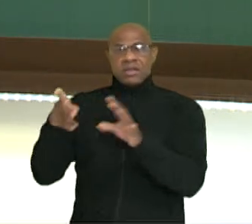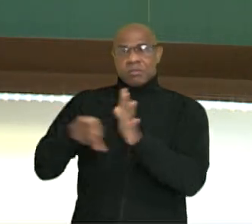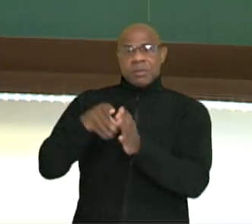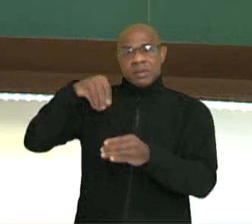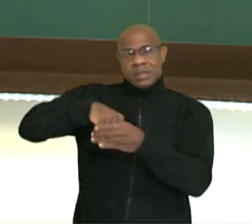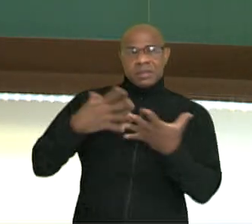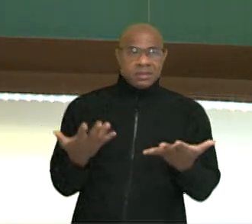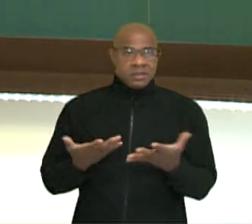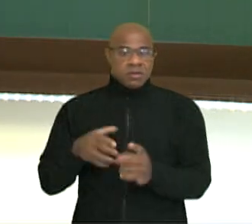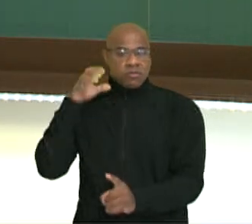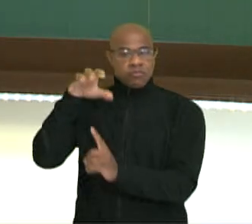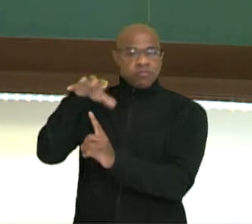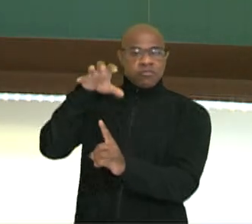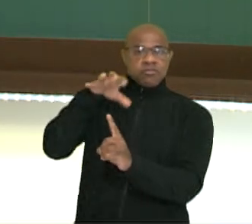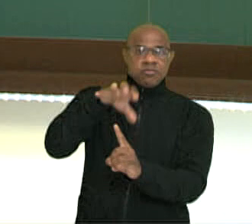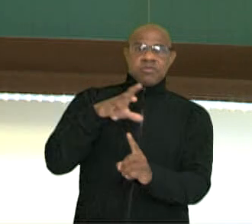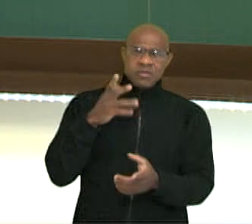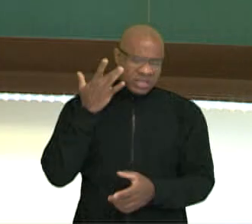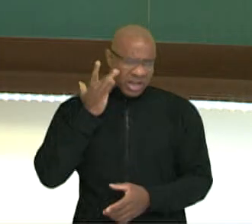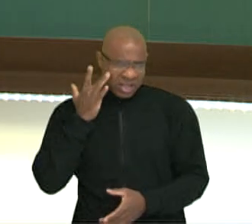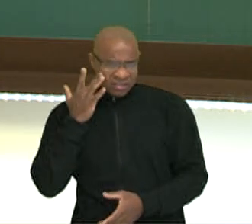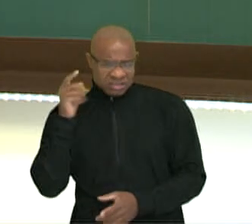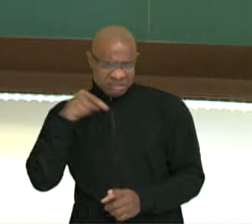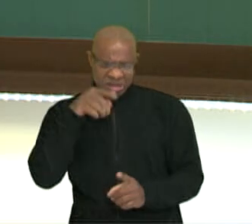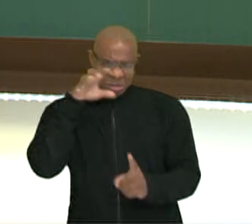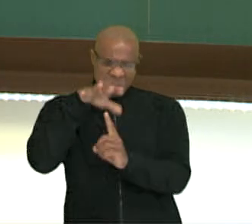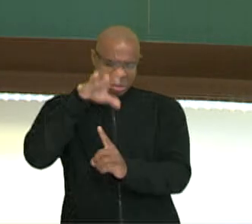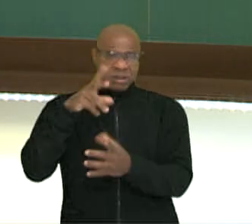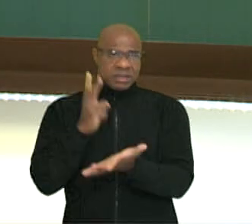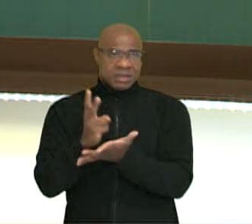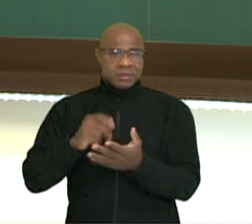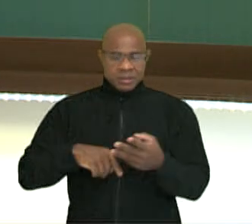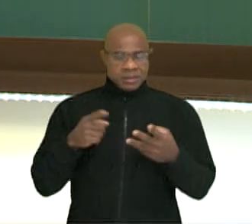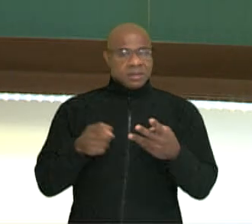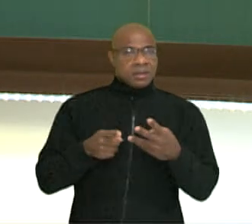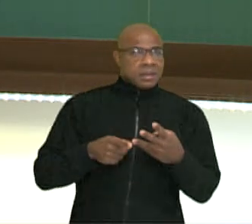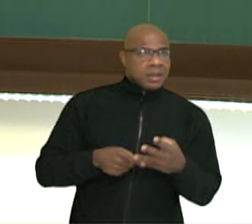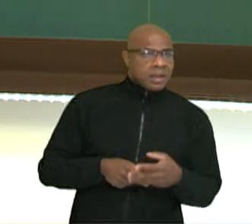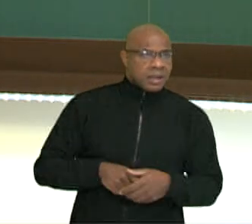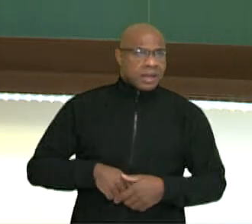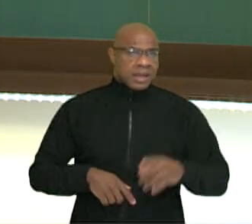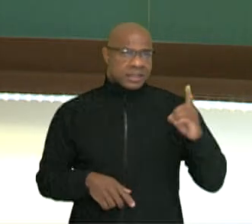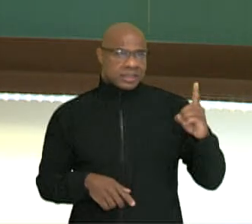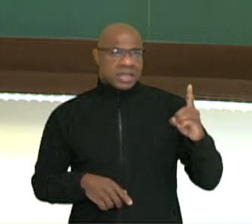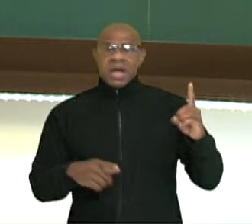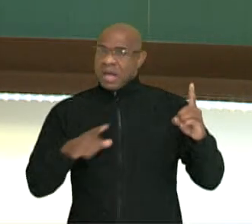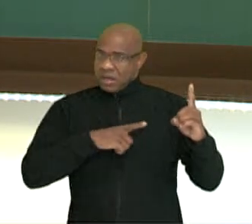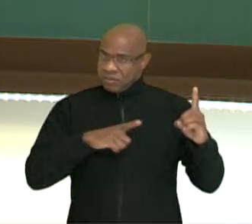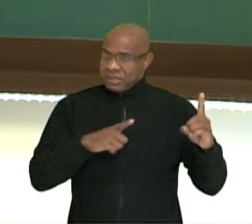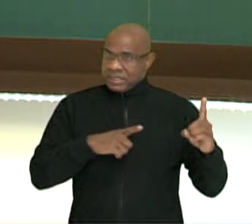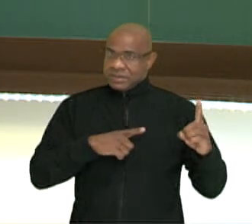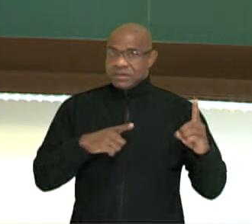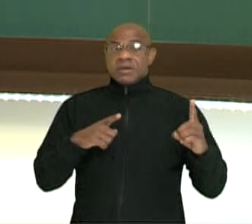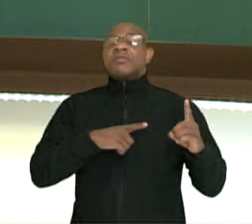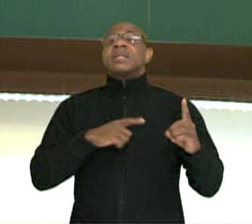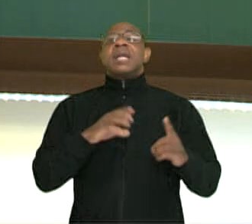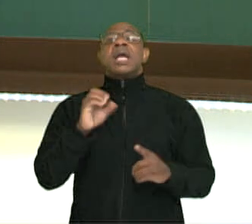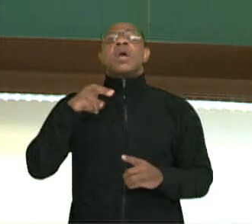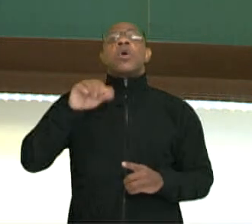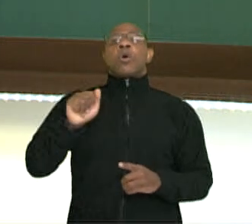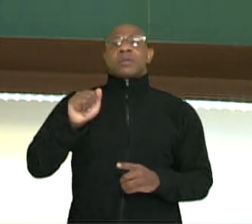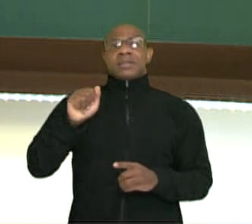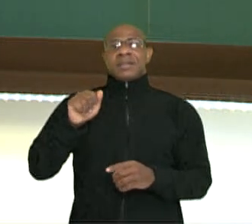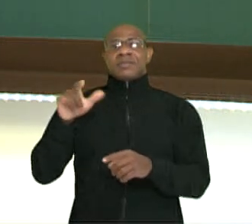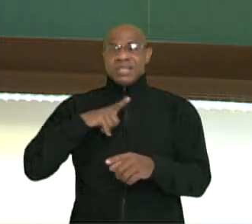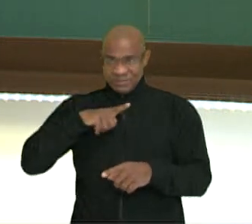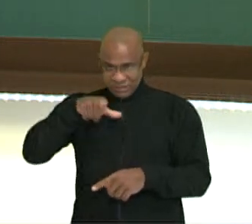isso? O que é ser um influenciador digital? AD, você possui algum canal no YouTube? Qual que é o assunto do seu canal?